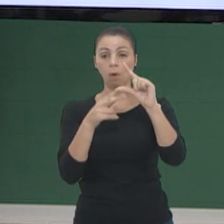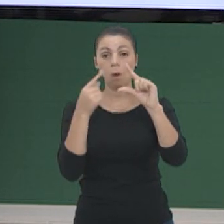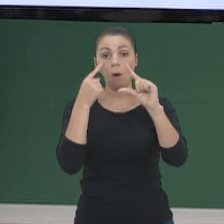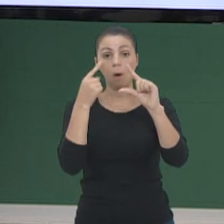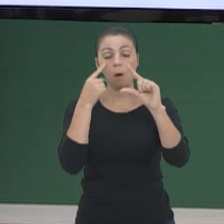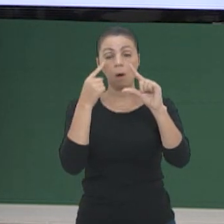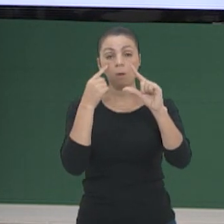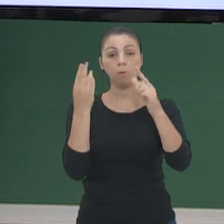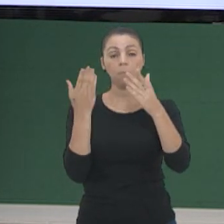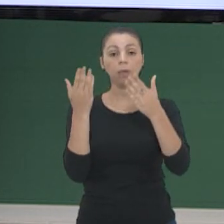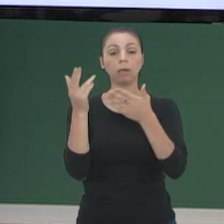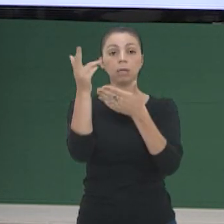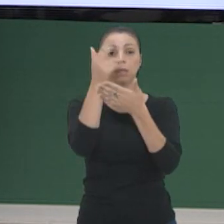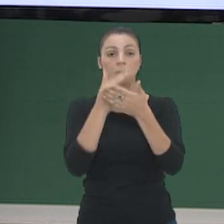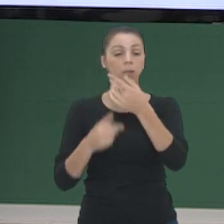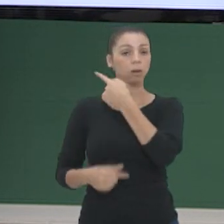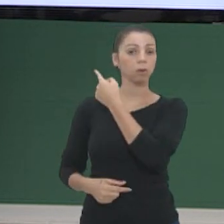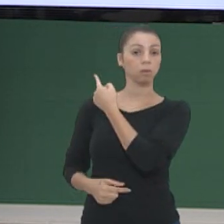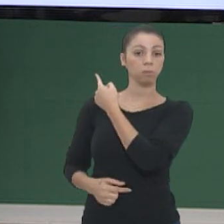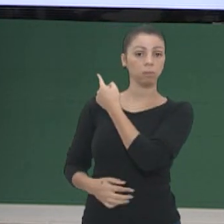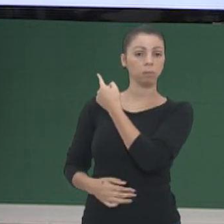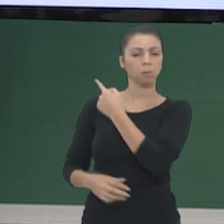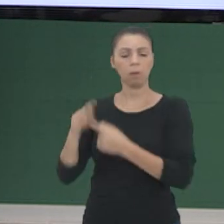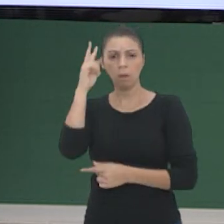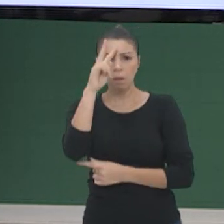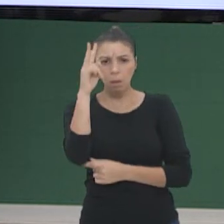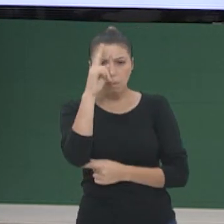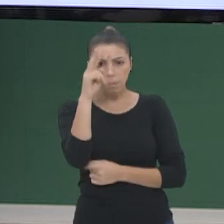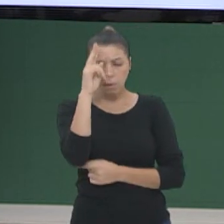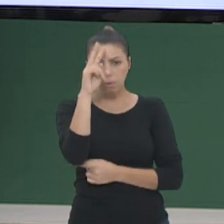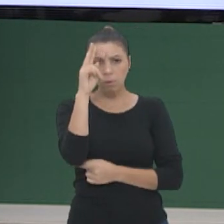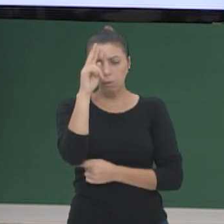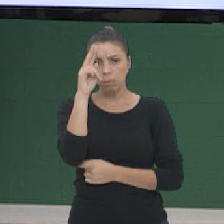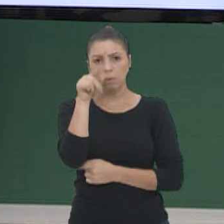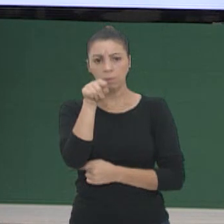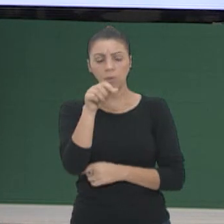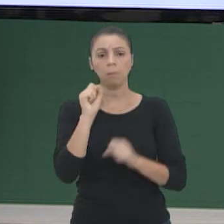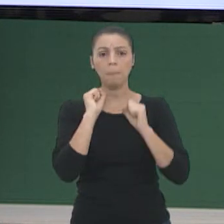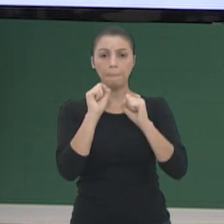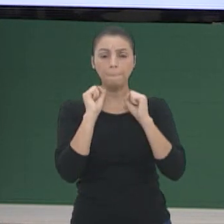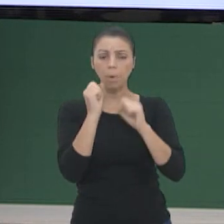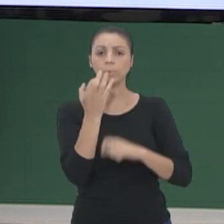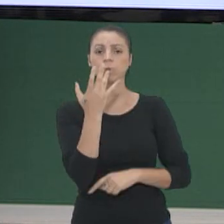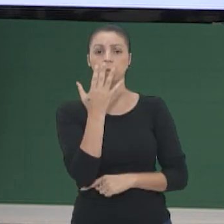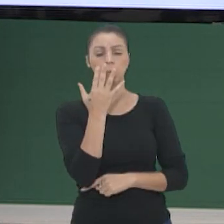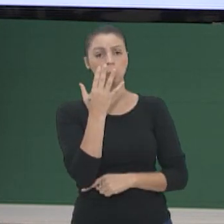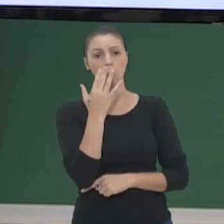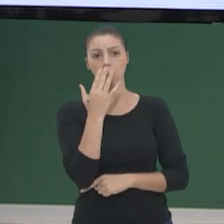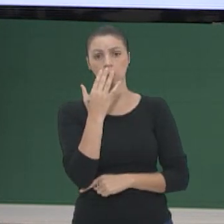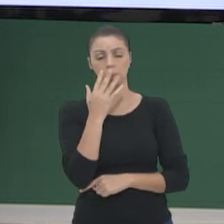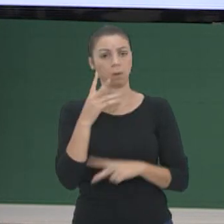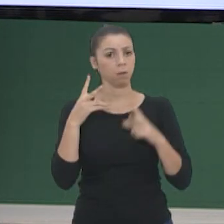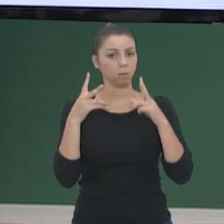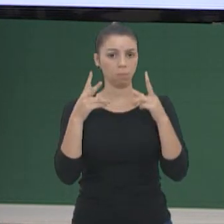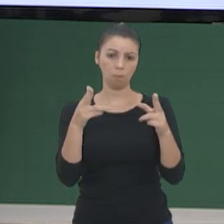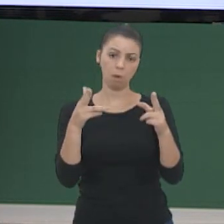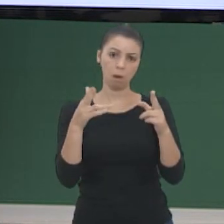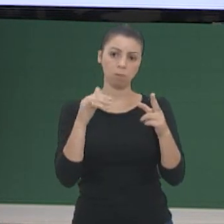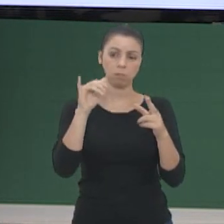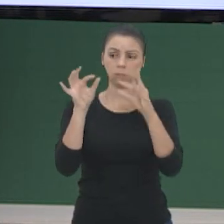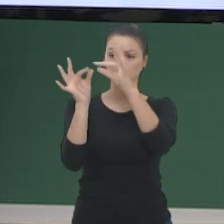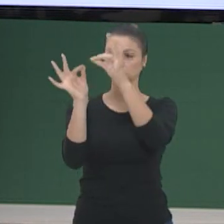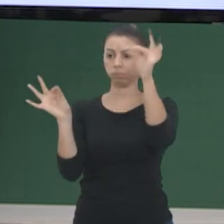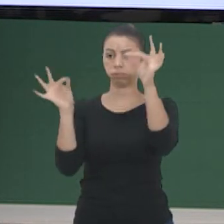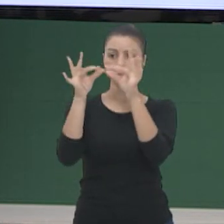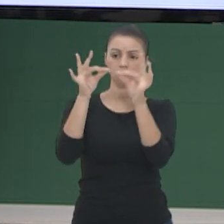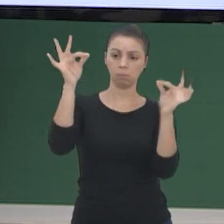está desenhado, como que eu fiz. Lembram ainda que eu falei para vocês, vocês poderiam pintar da mesma cor, identificando se tem o mesmo